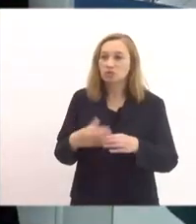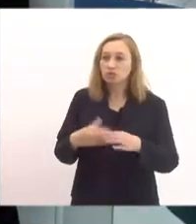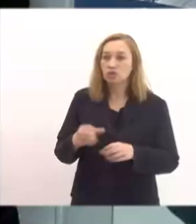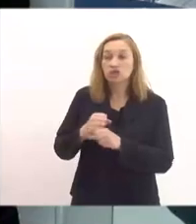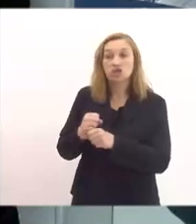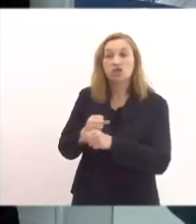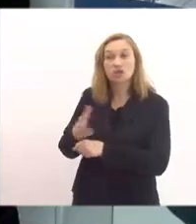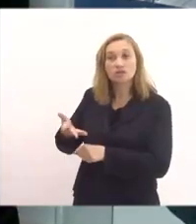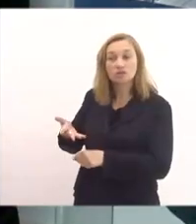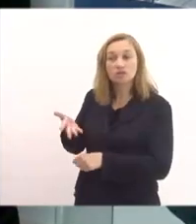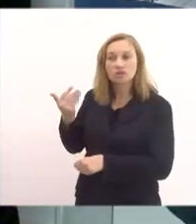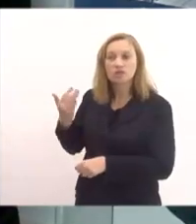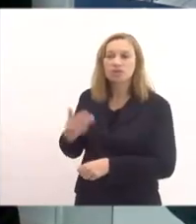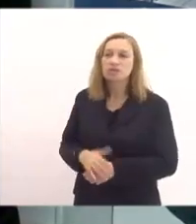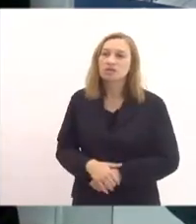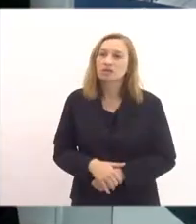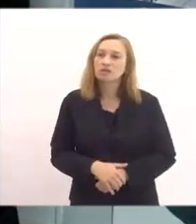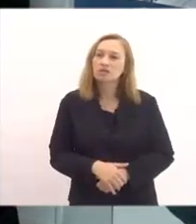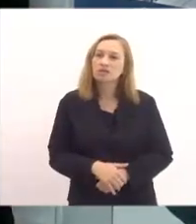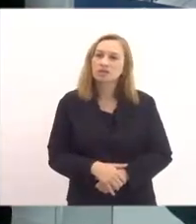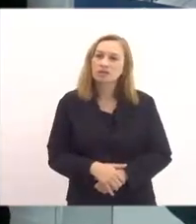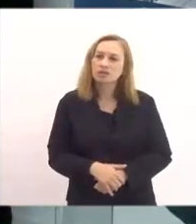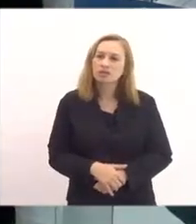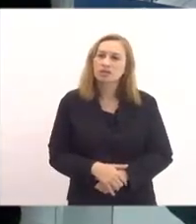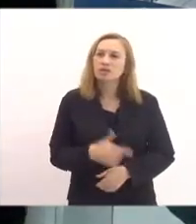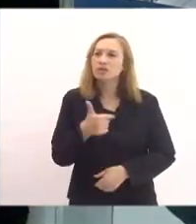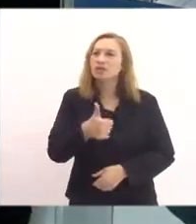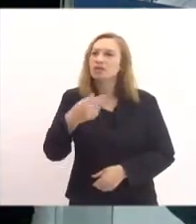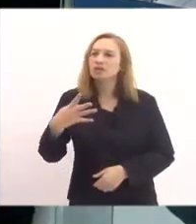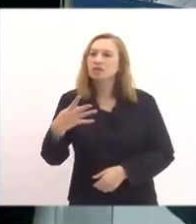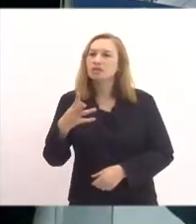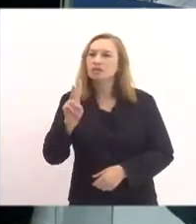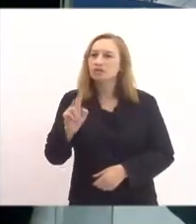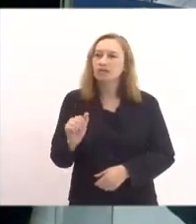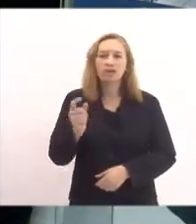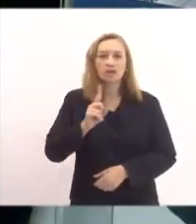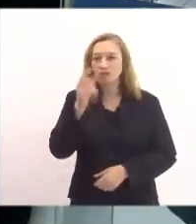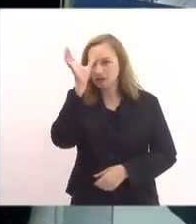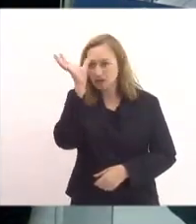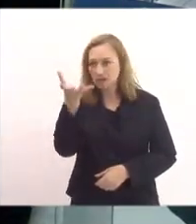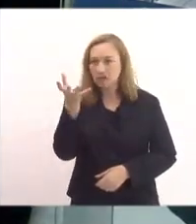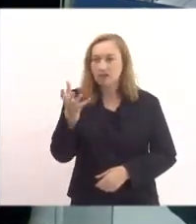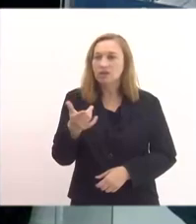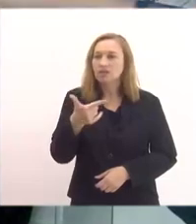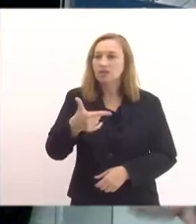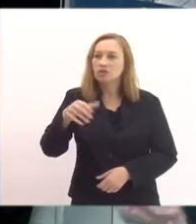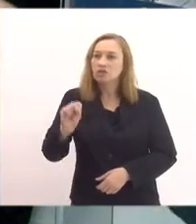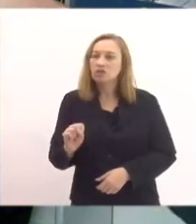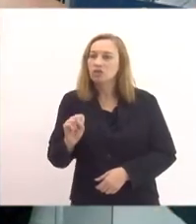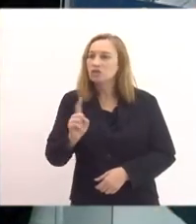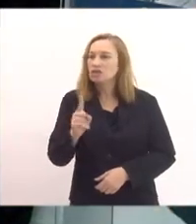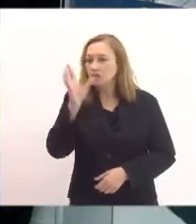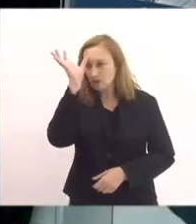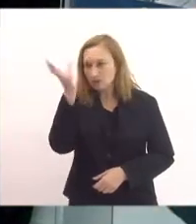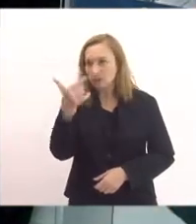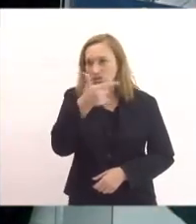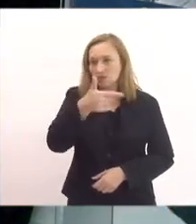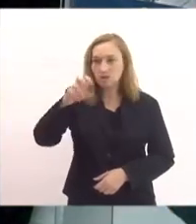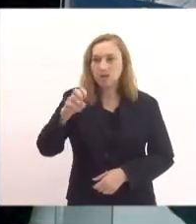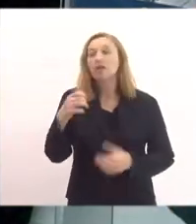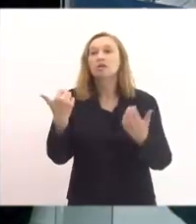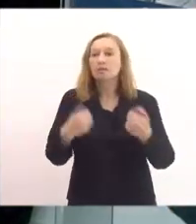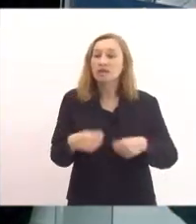anos, e não achar que 114 vagas vai resolver os 3 concursos. Não vai resolver, como as 28 não vão resolver em 2015. A